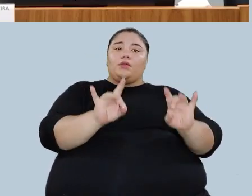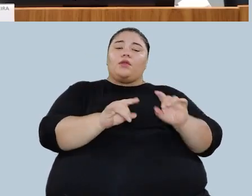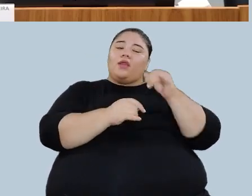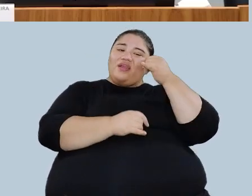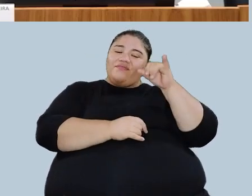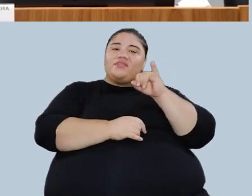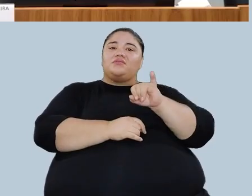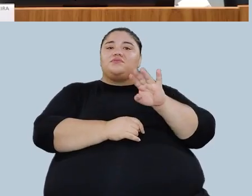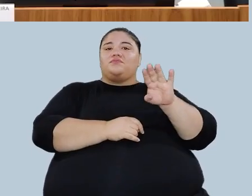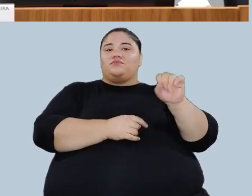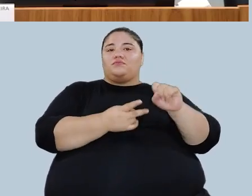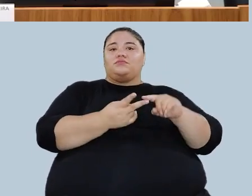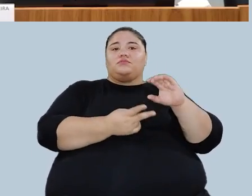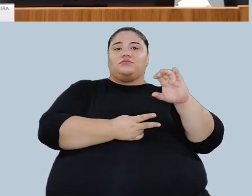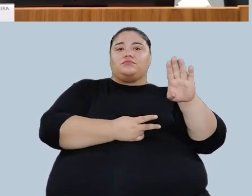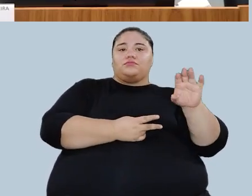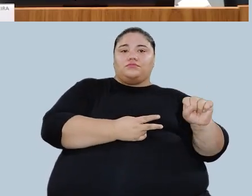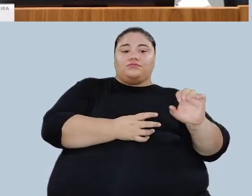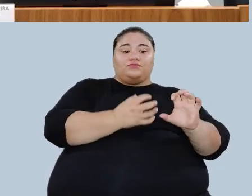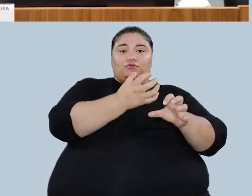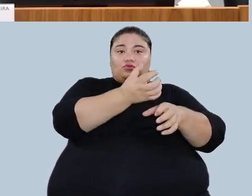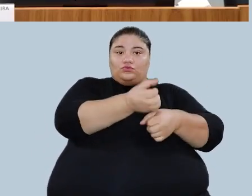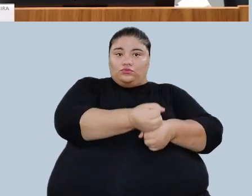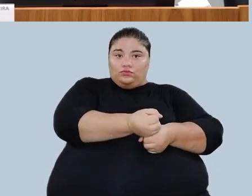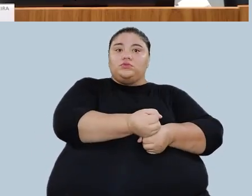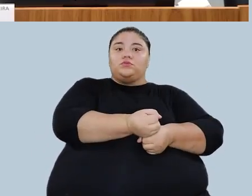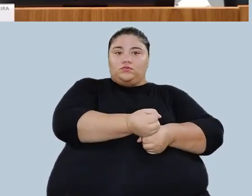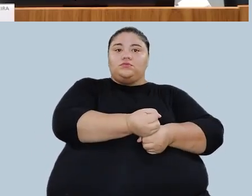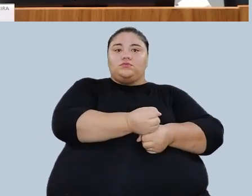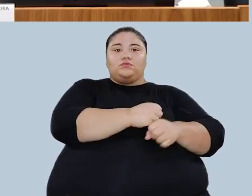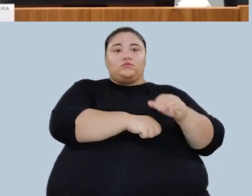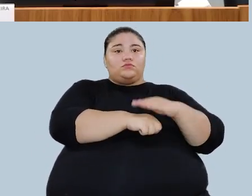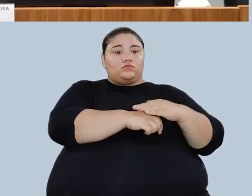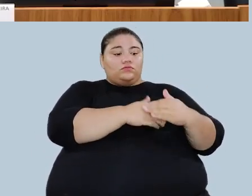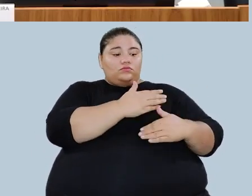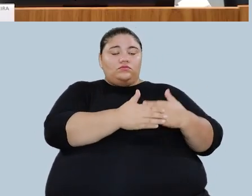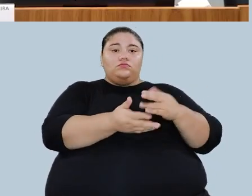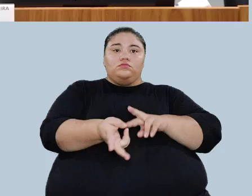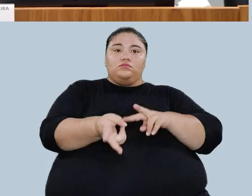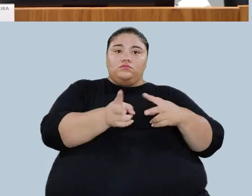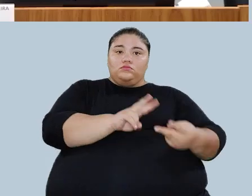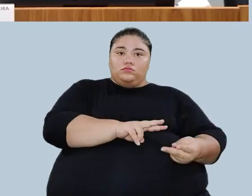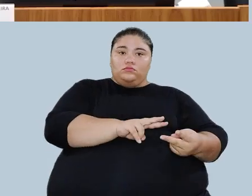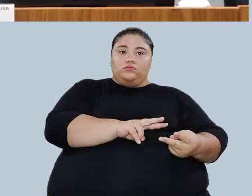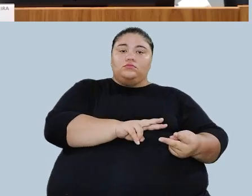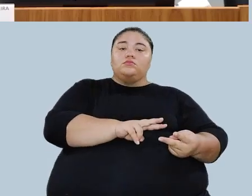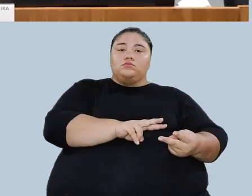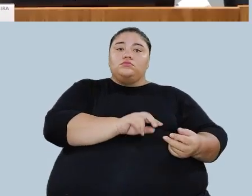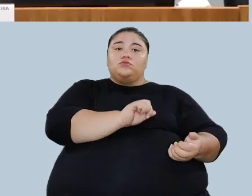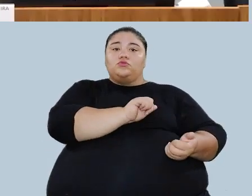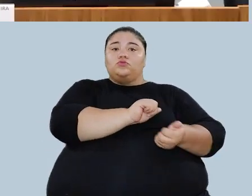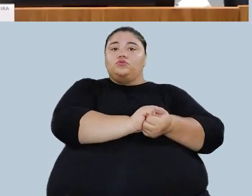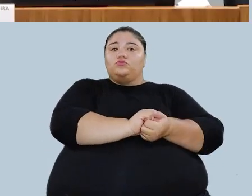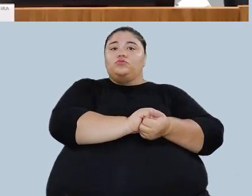o IBS e a CBS somados, né, no processo de transição tragam,